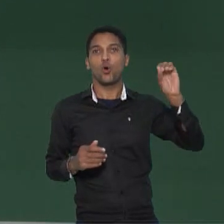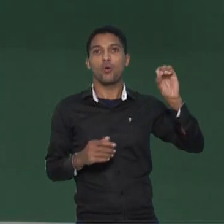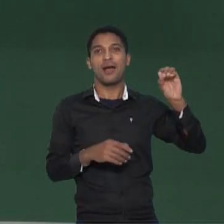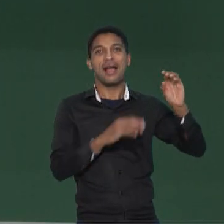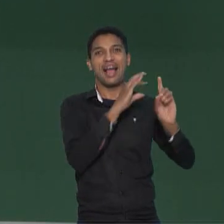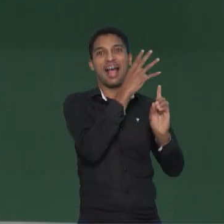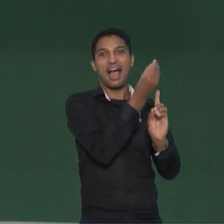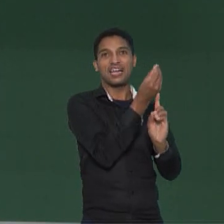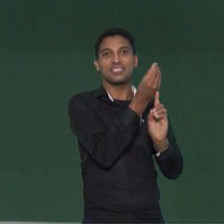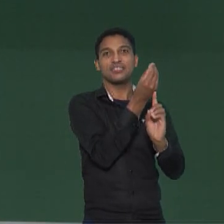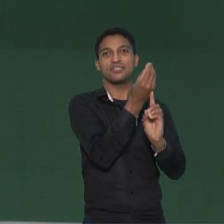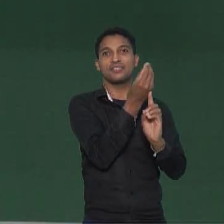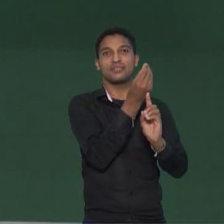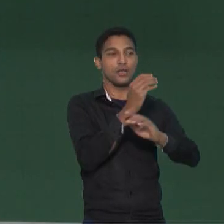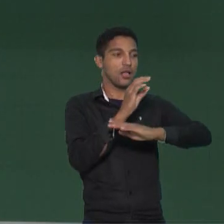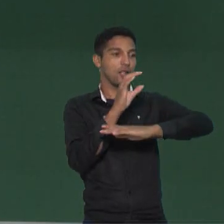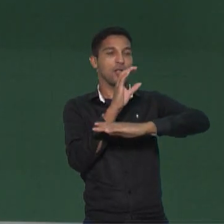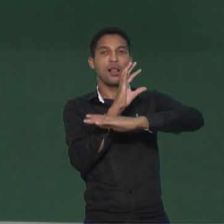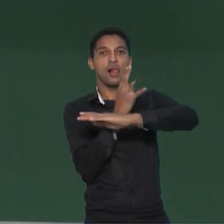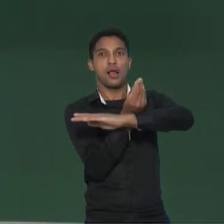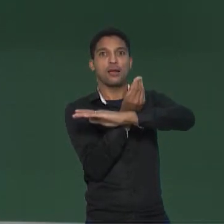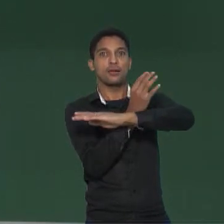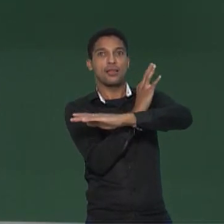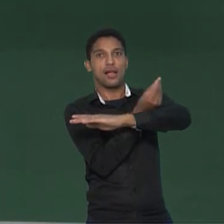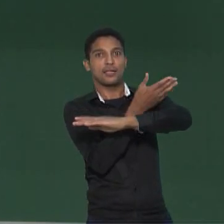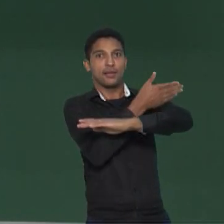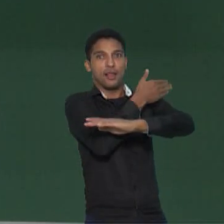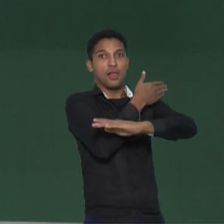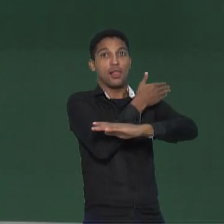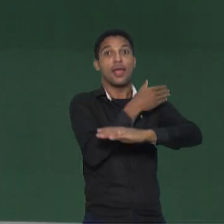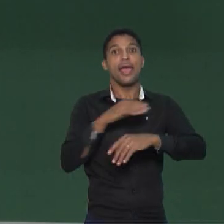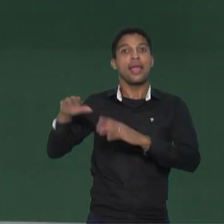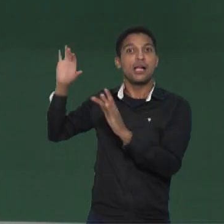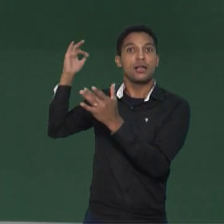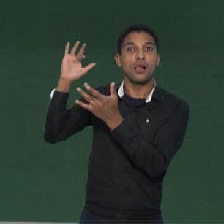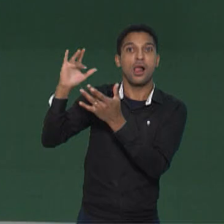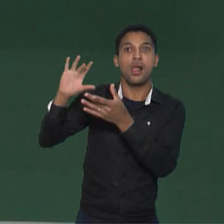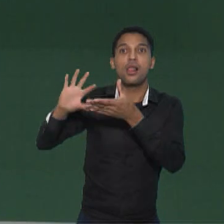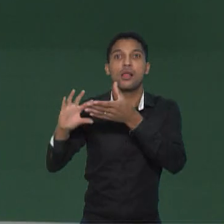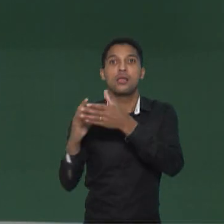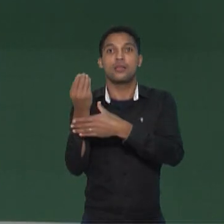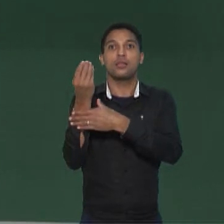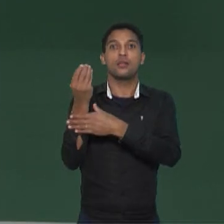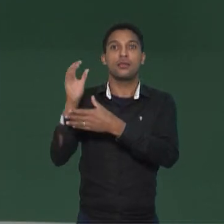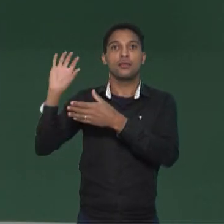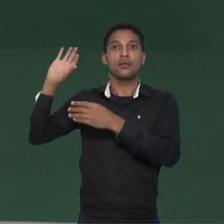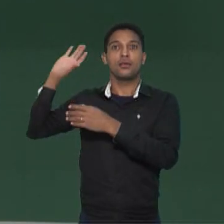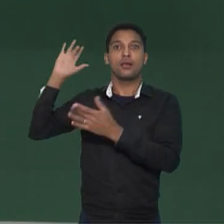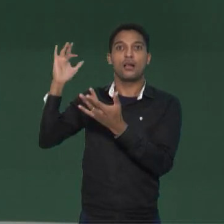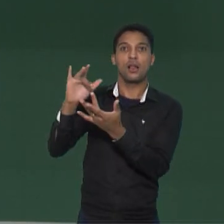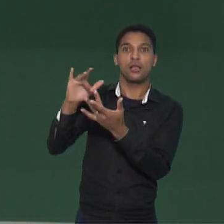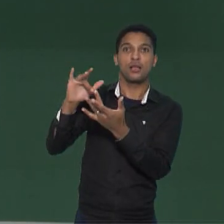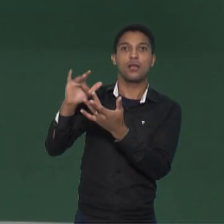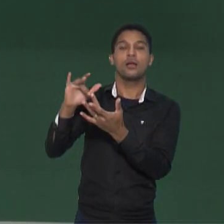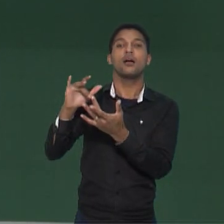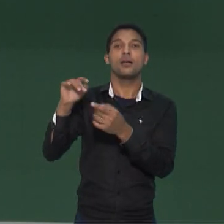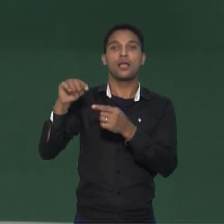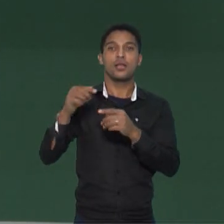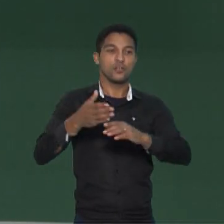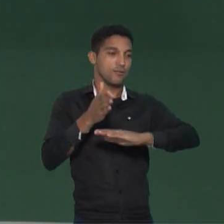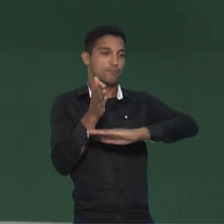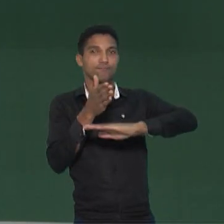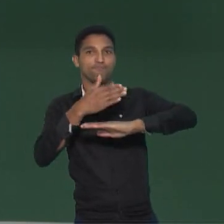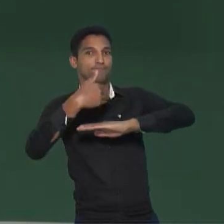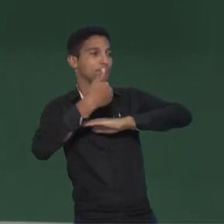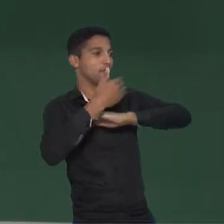algumas obras do grande mestre, né, Caravaggio, e ele observa muito bem aquela ideia do luz e sombra que o Caravaggio